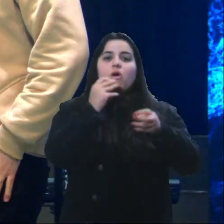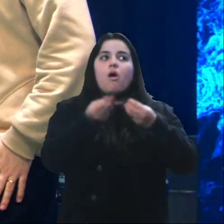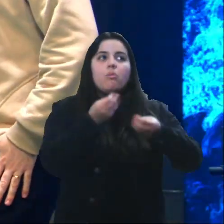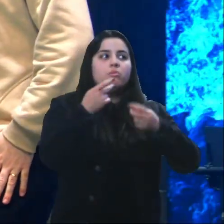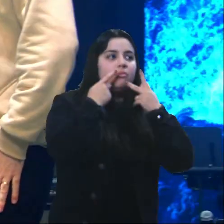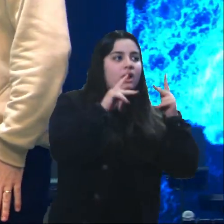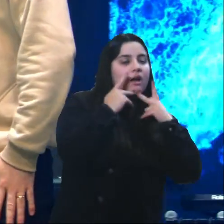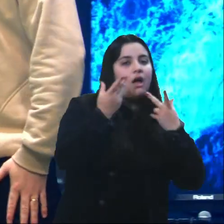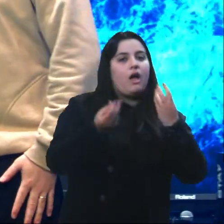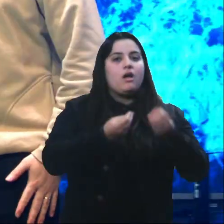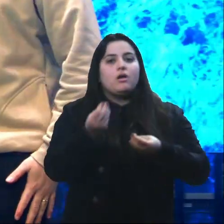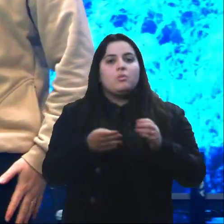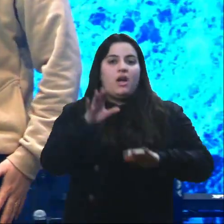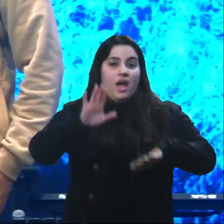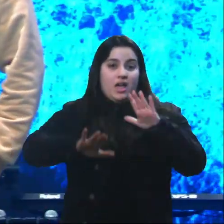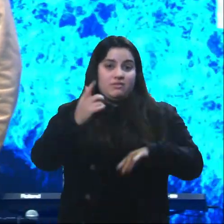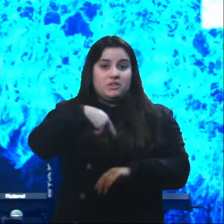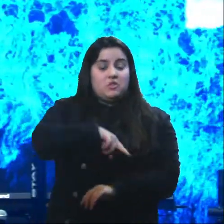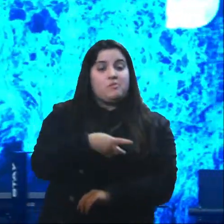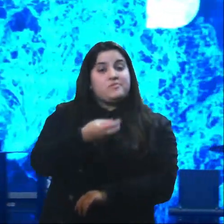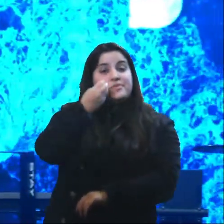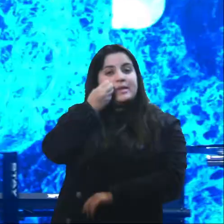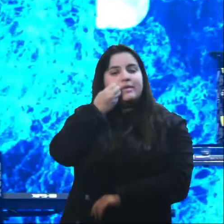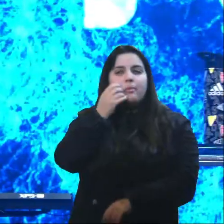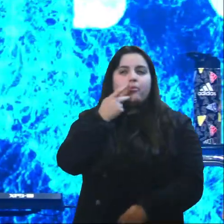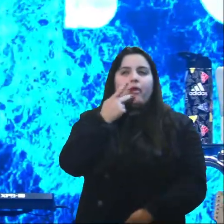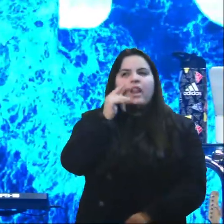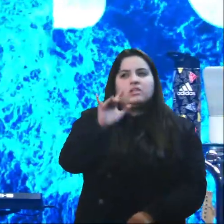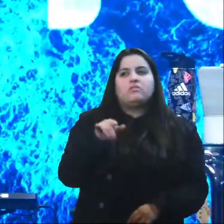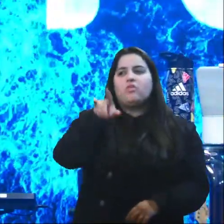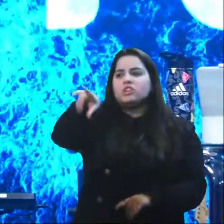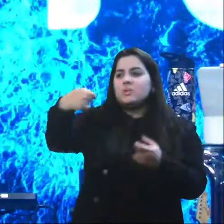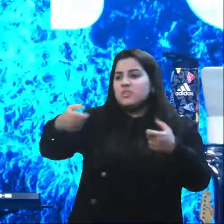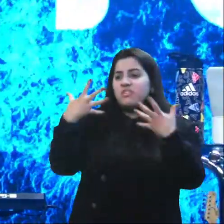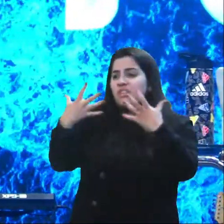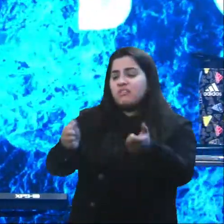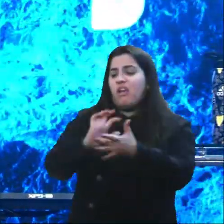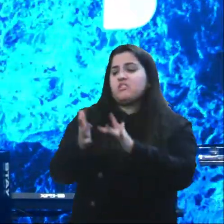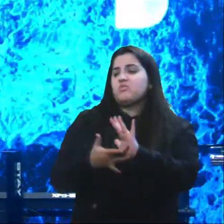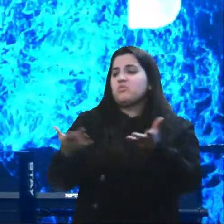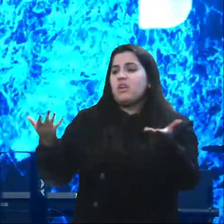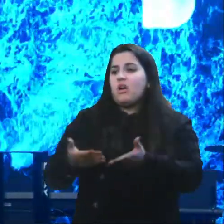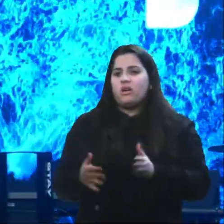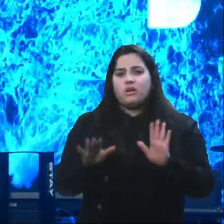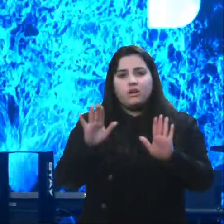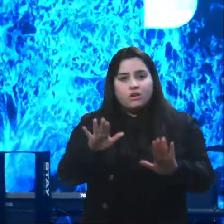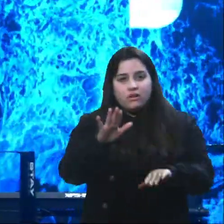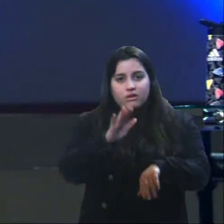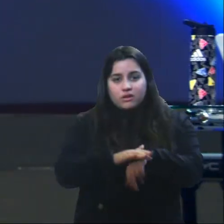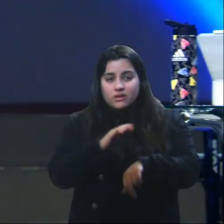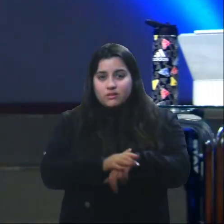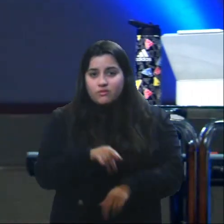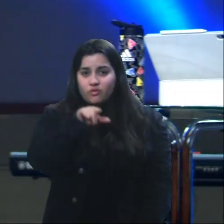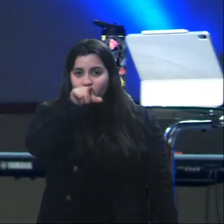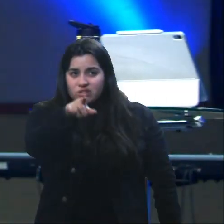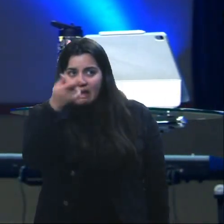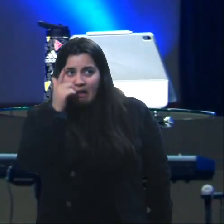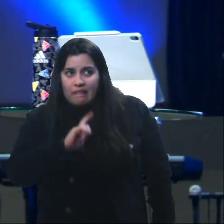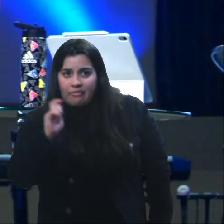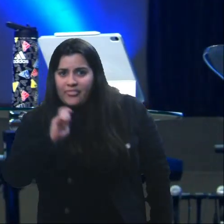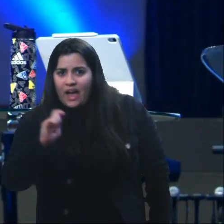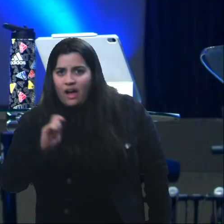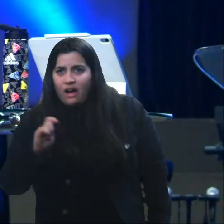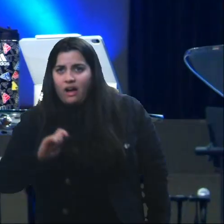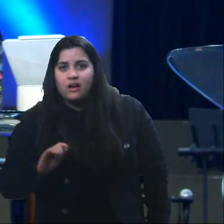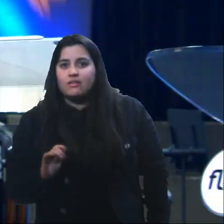tenta converter as pessoas no poder do argumento, mas não é você quem convence as pessoas e nem os seus argumentos,